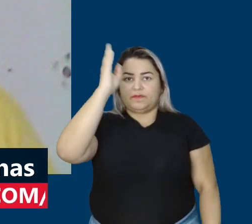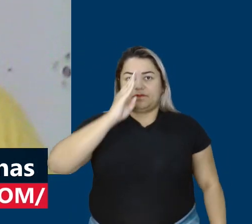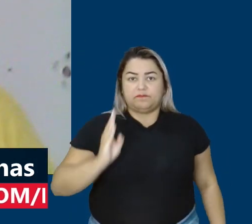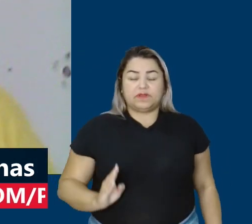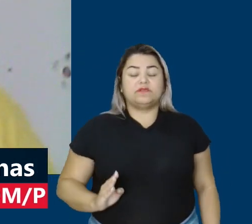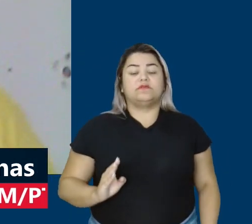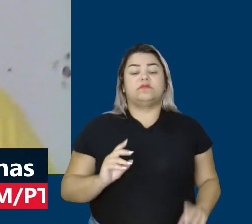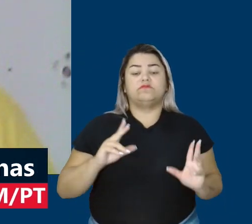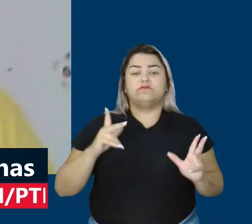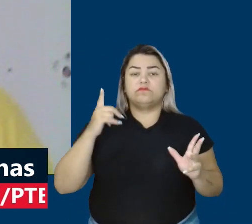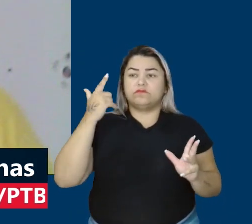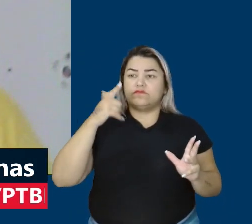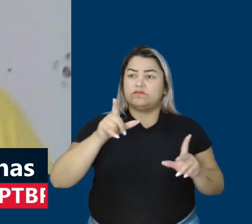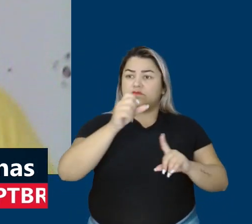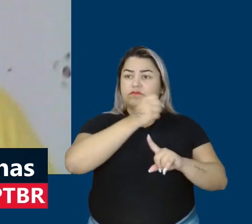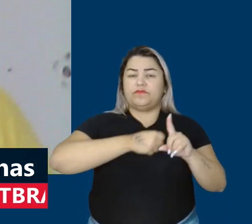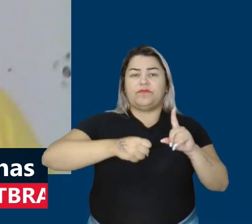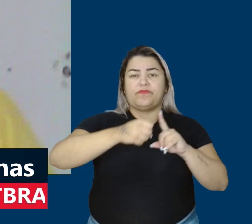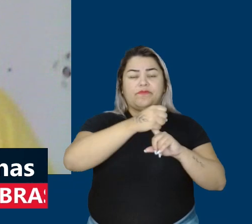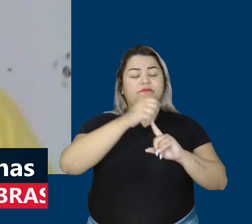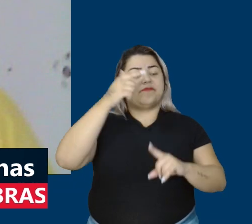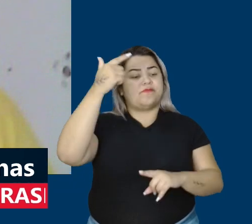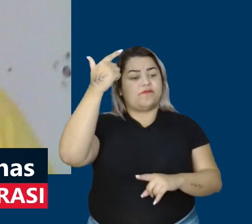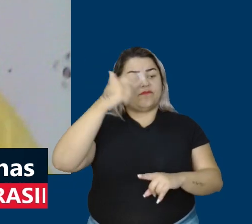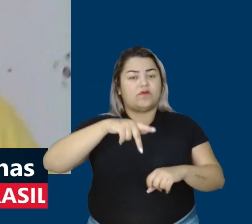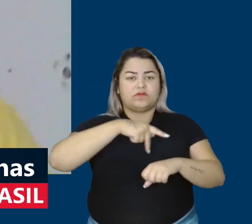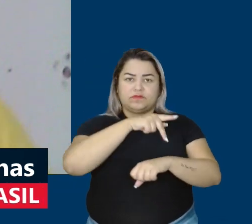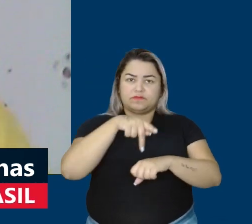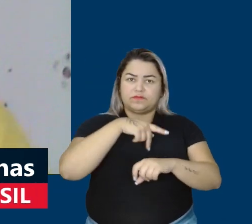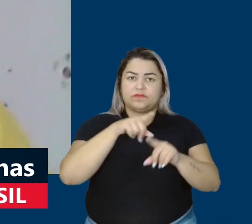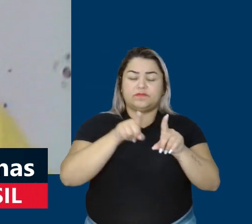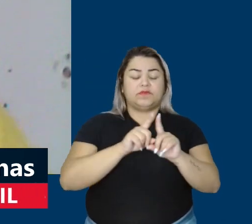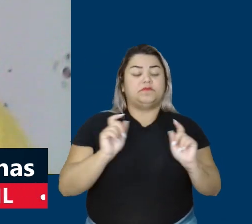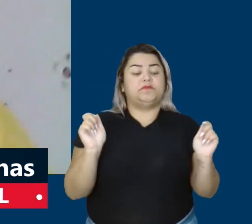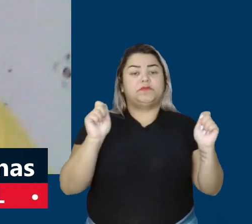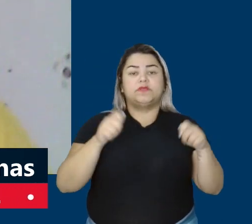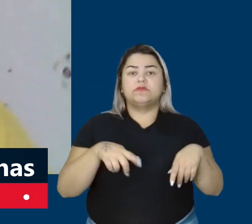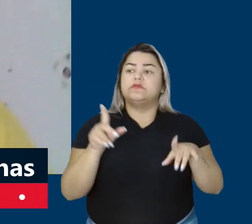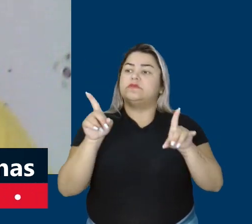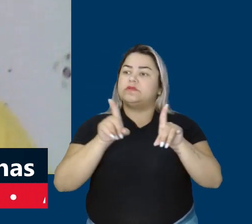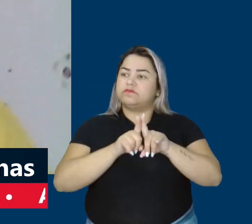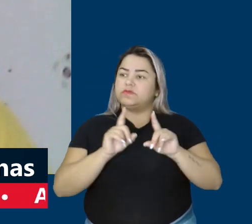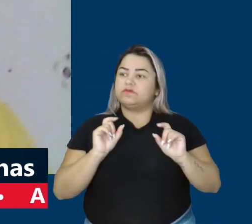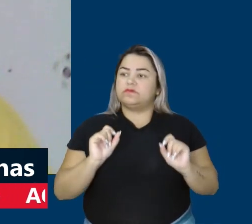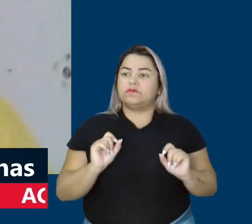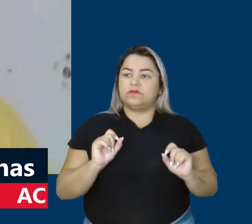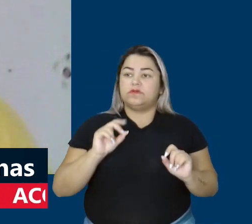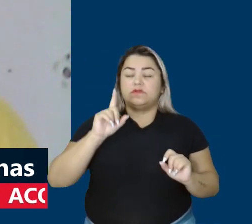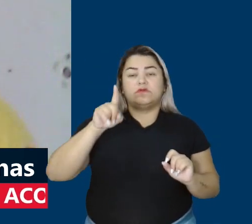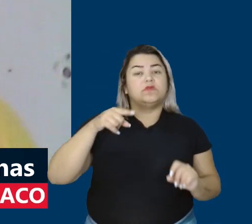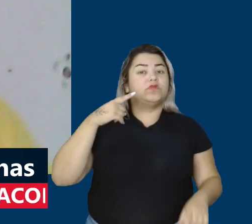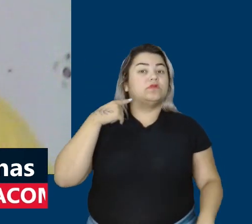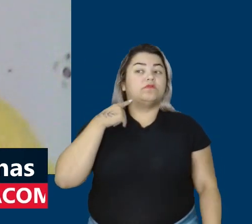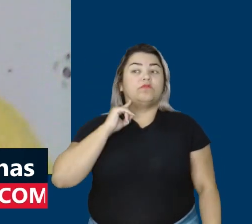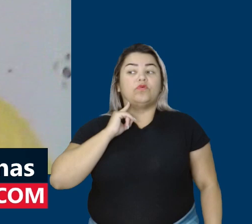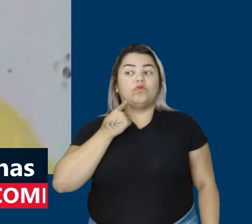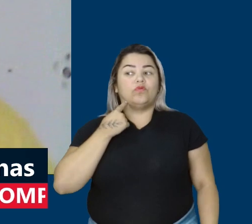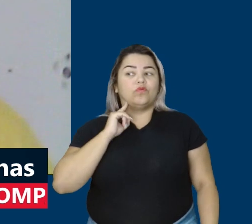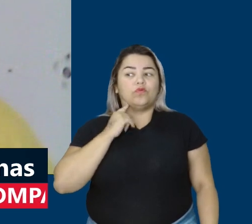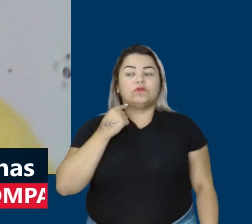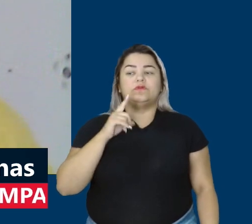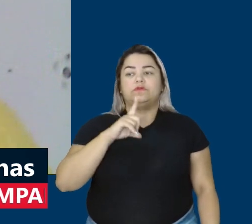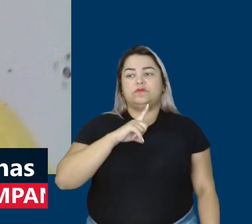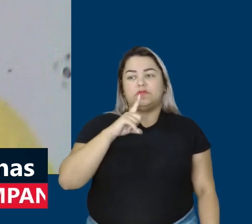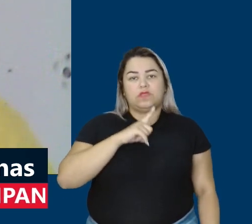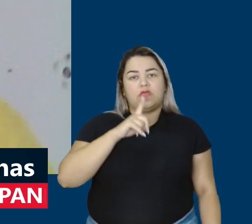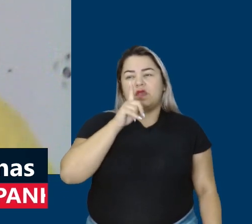brasileira e sociedades internacionais que precisam de ter ar, né, que não seja poluído, que precisa ter